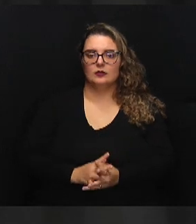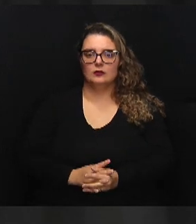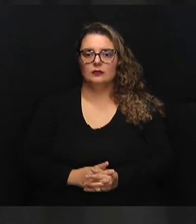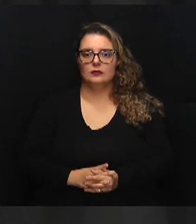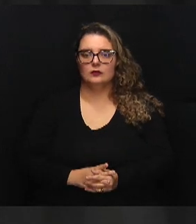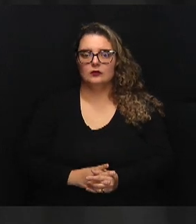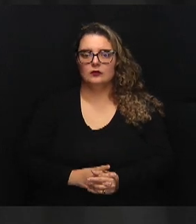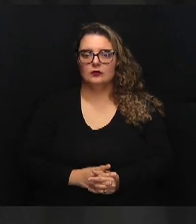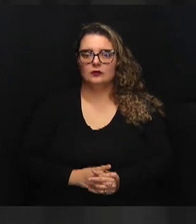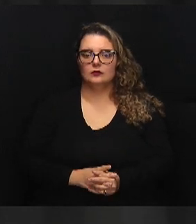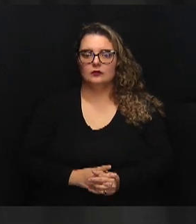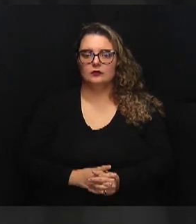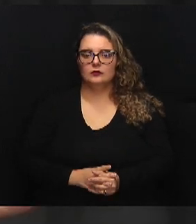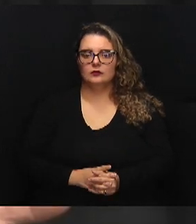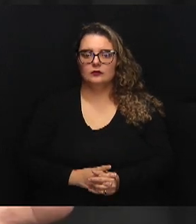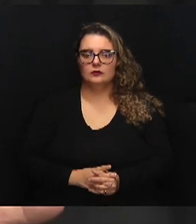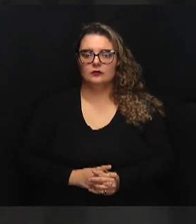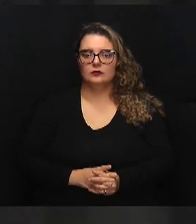Vários